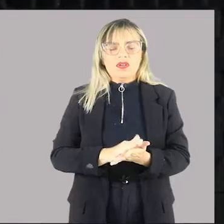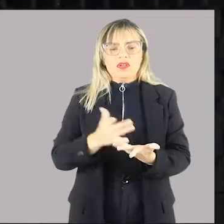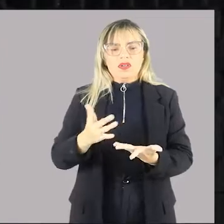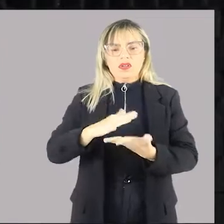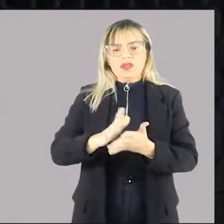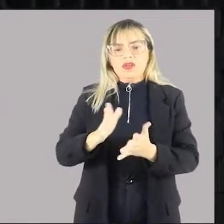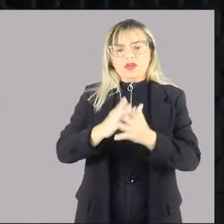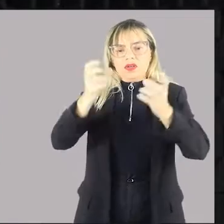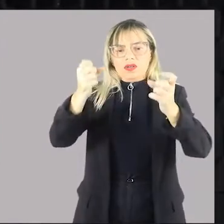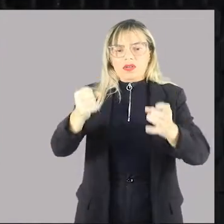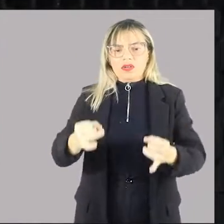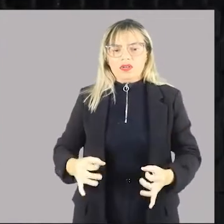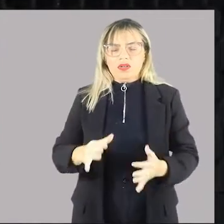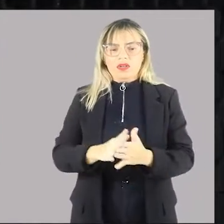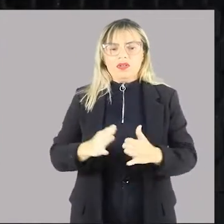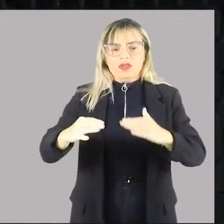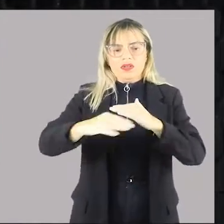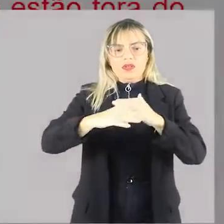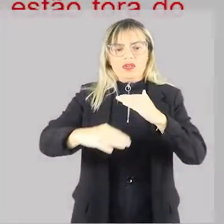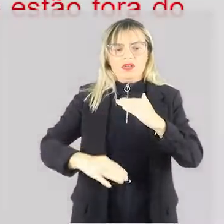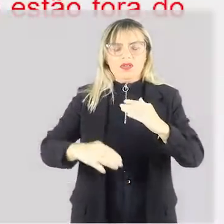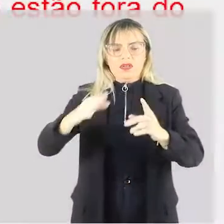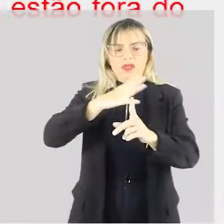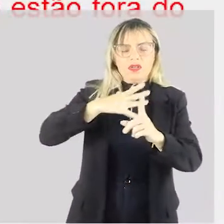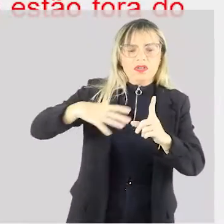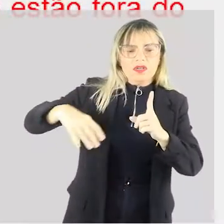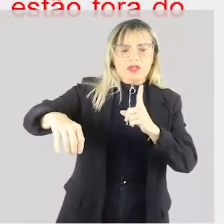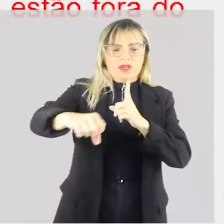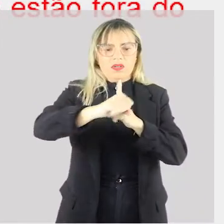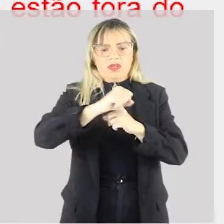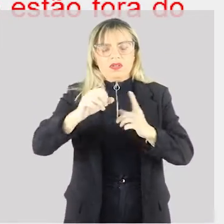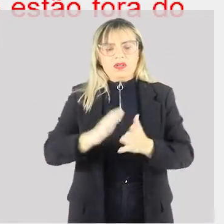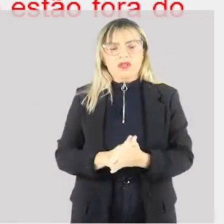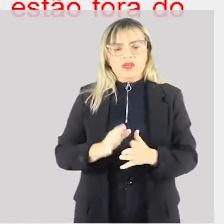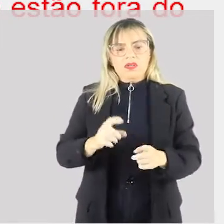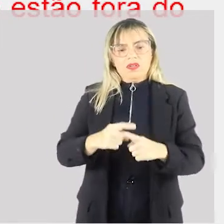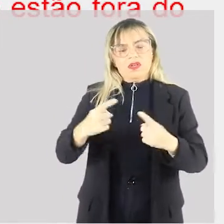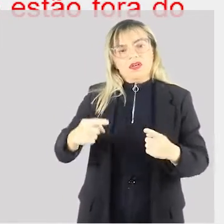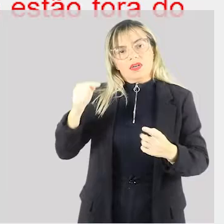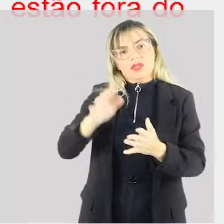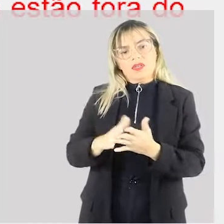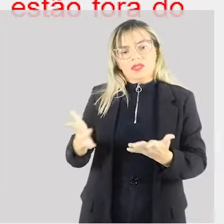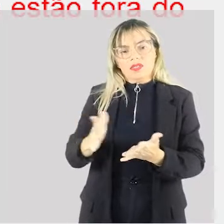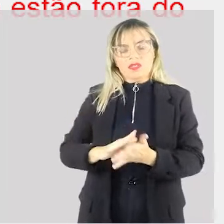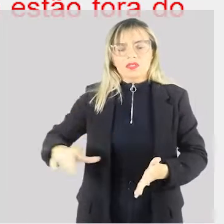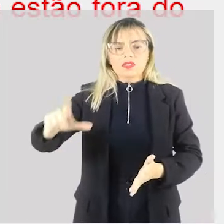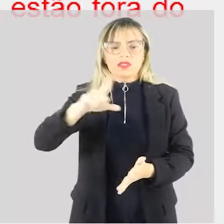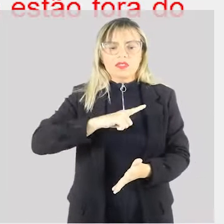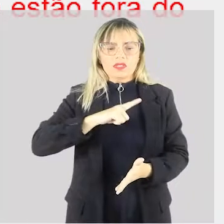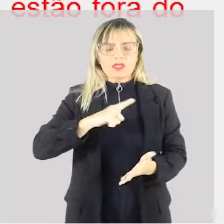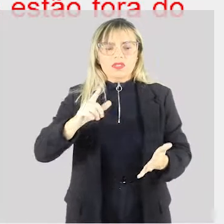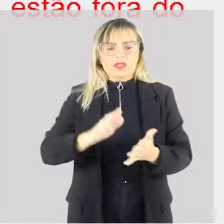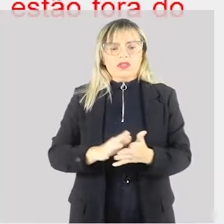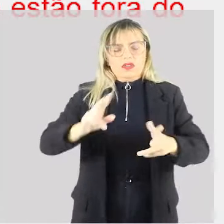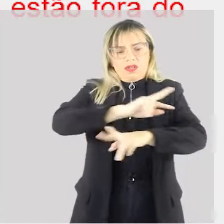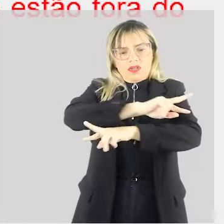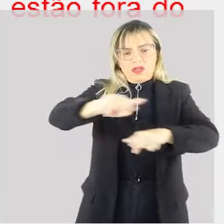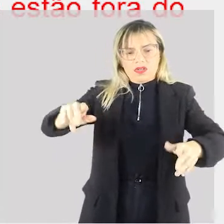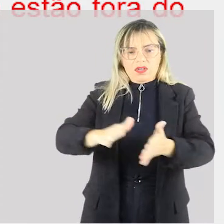para falar de quê? De desigualdade social. E aí nós temos outros pensadores que vão,